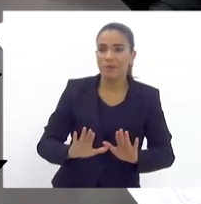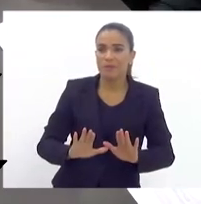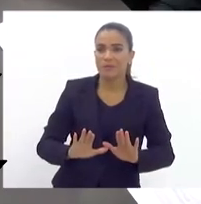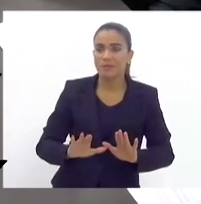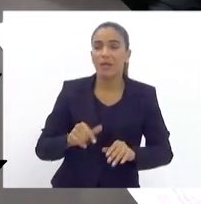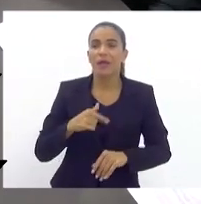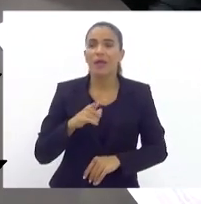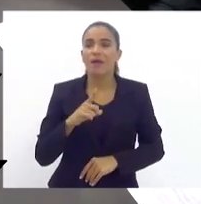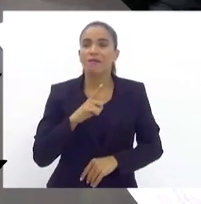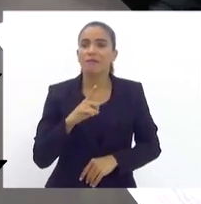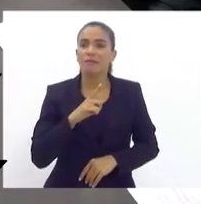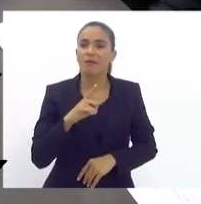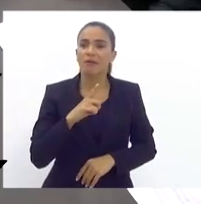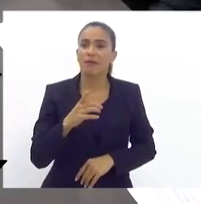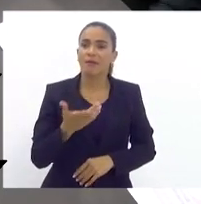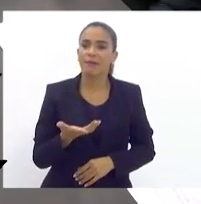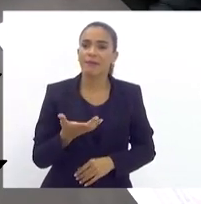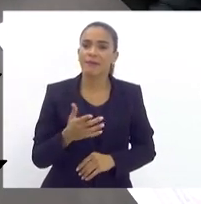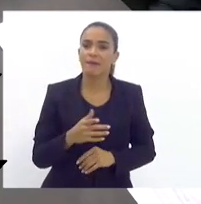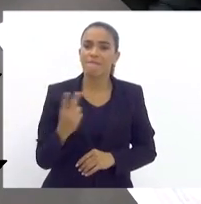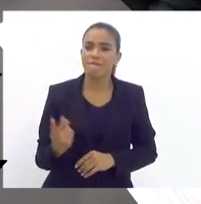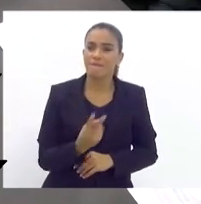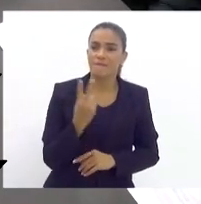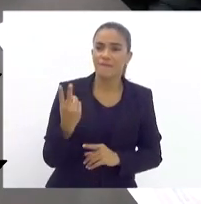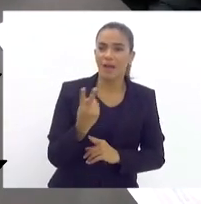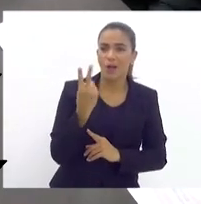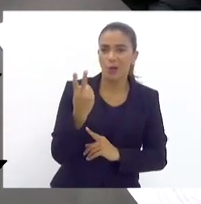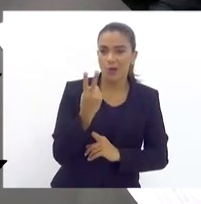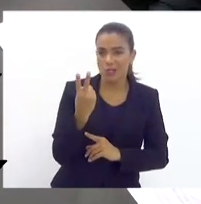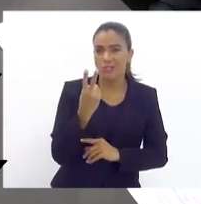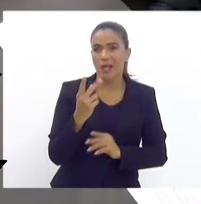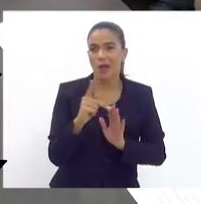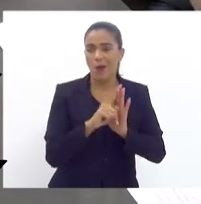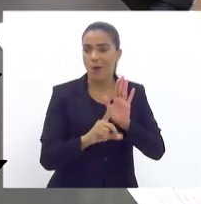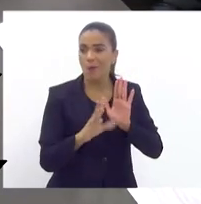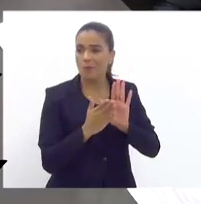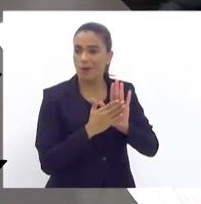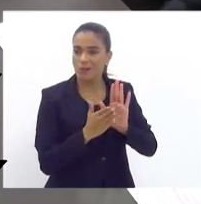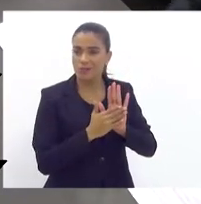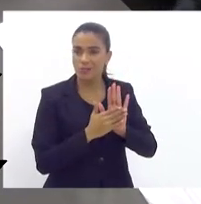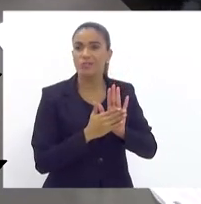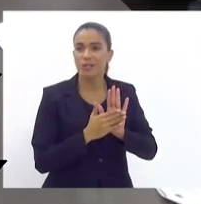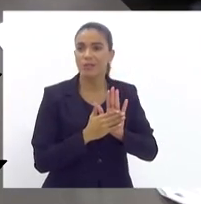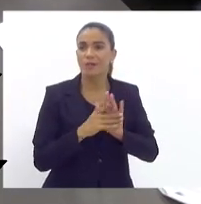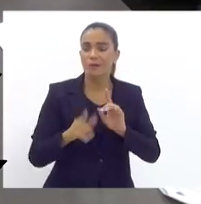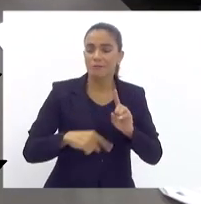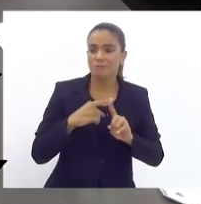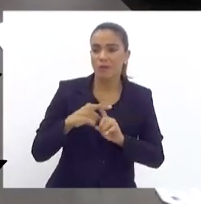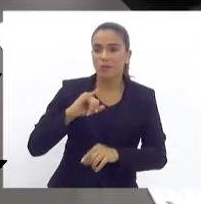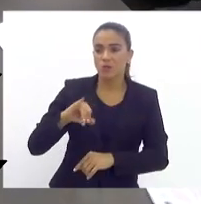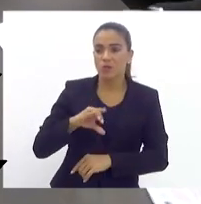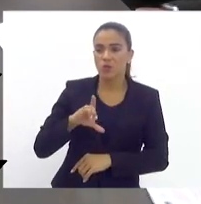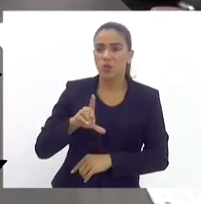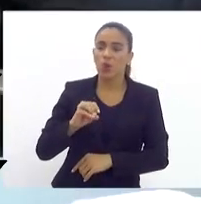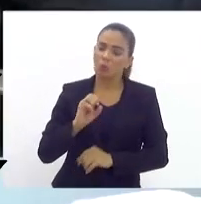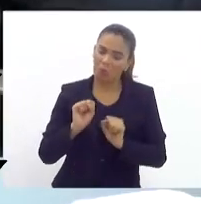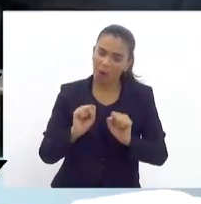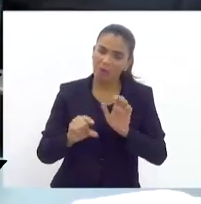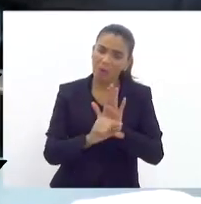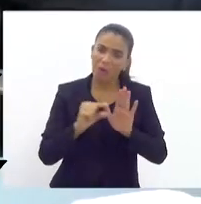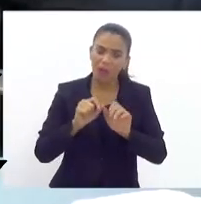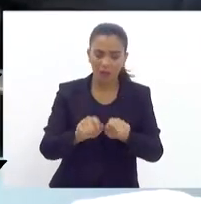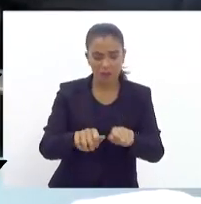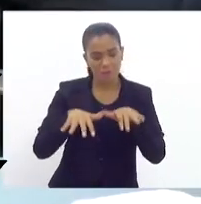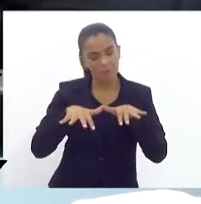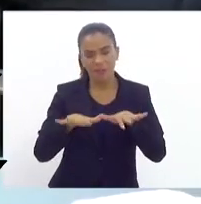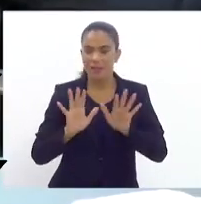em vista a valorizar o projeto do deputado Júlio Rocha, a gente pode fazer essa emenda em plenário